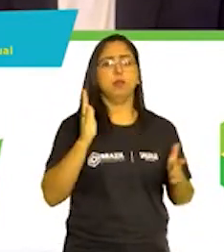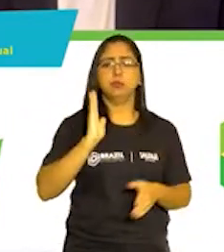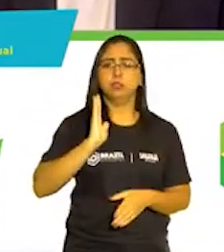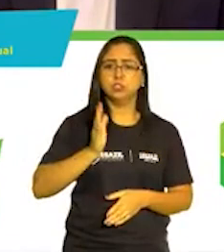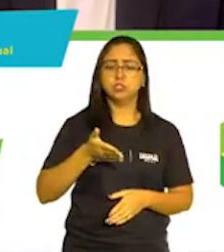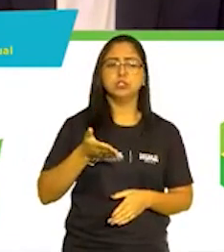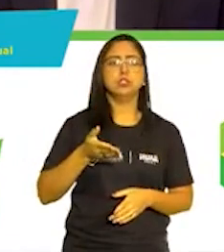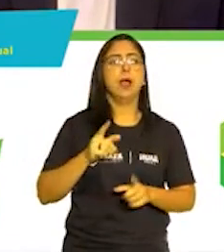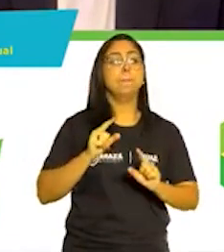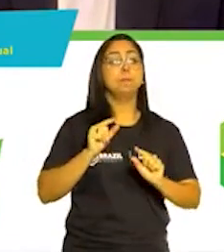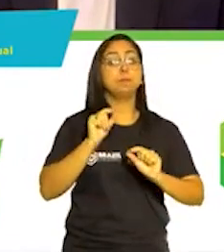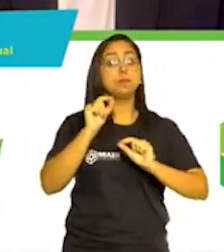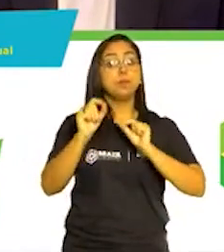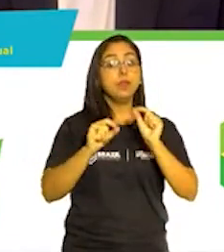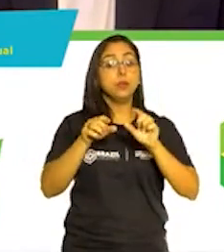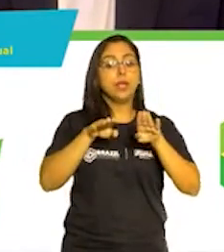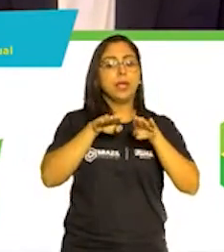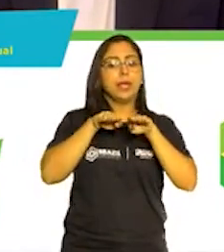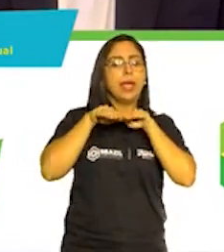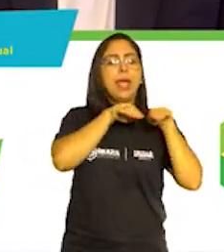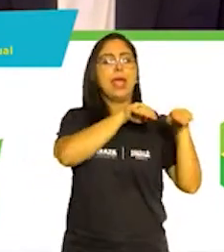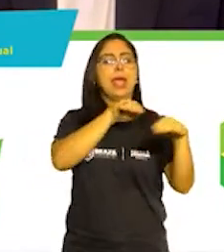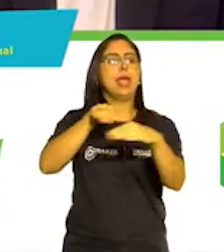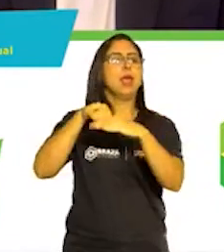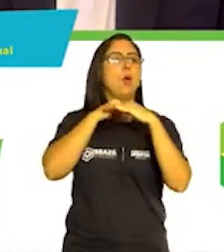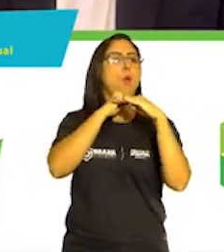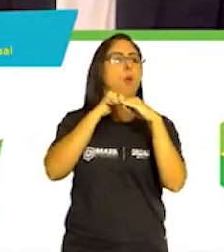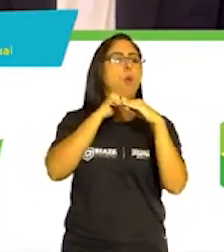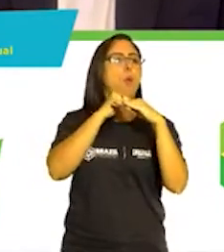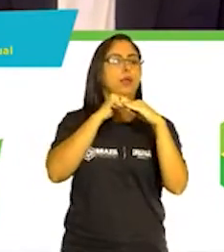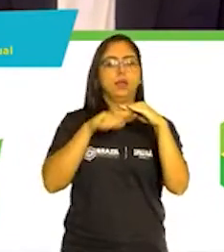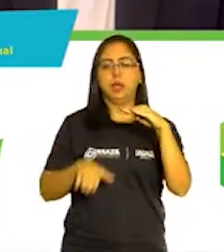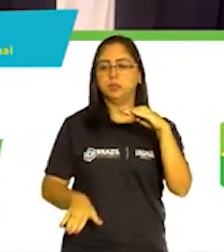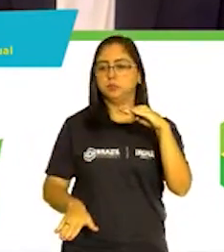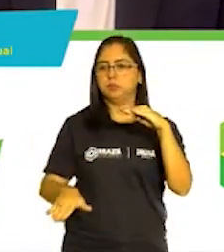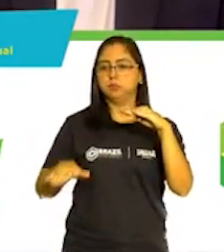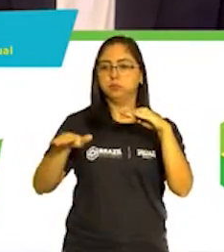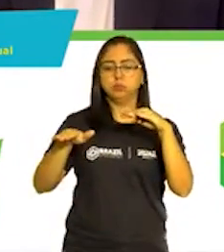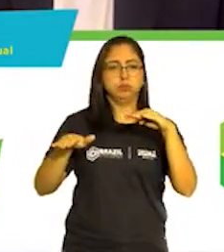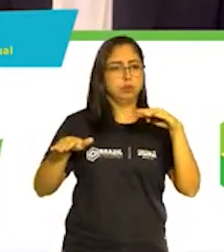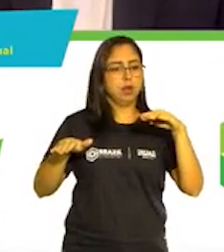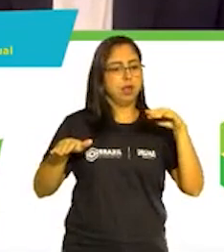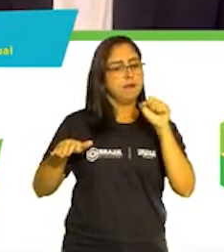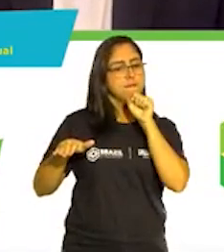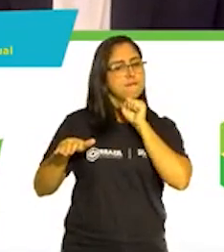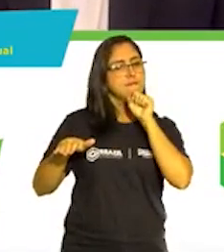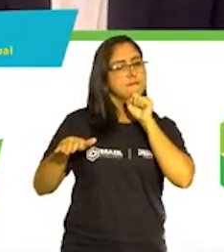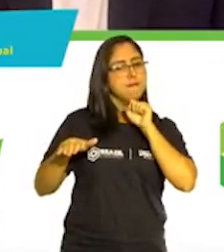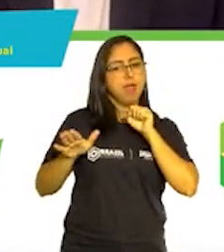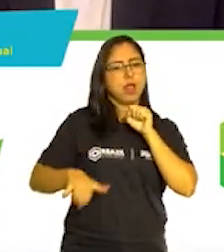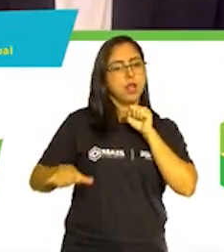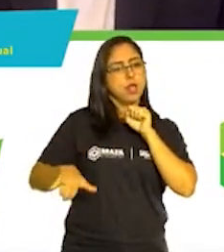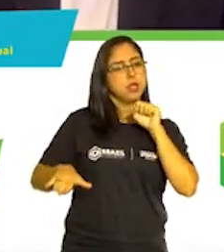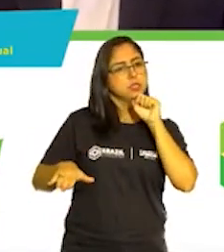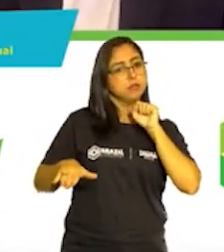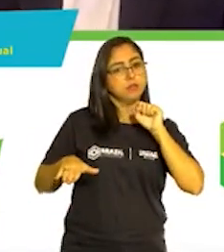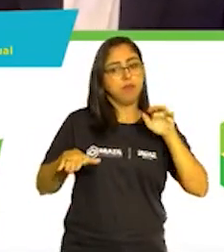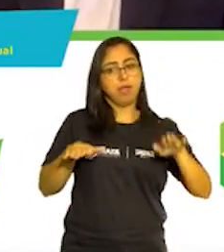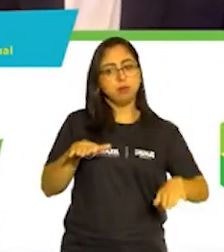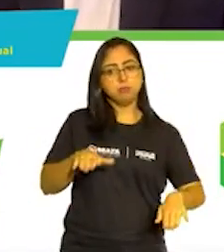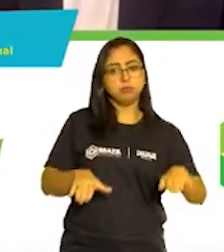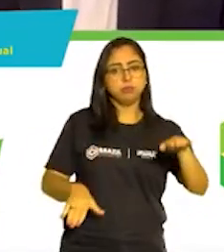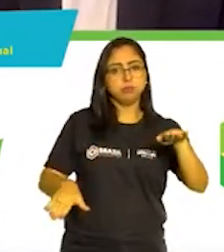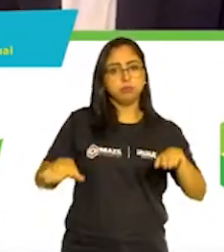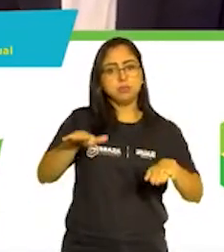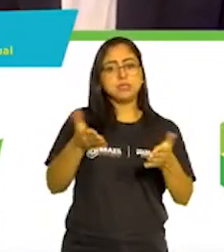Quer dizer, a gente gasta muito com a população idosa e gasta extremamente. A gente tem